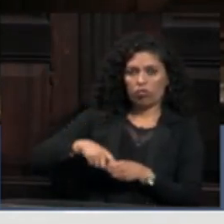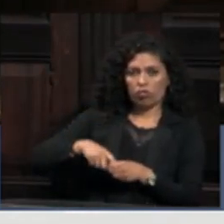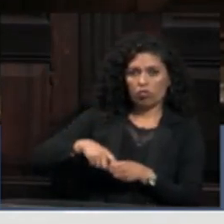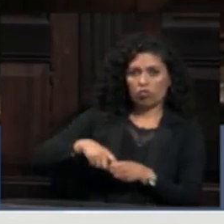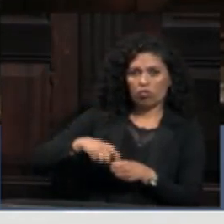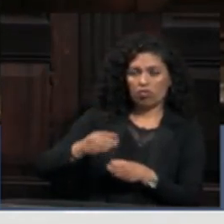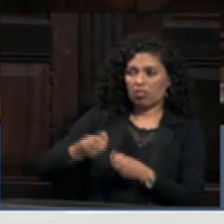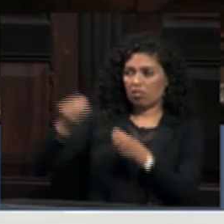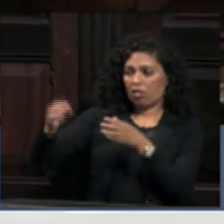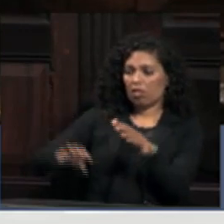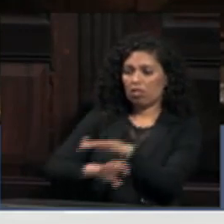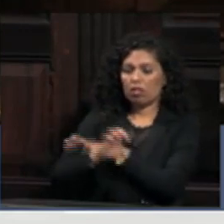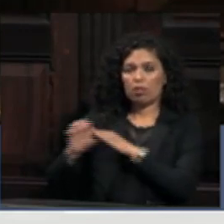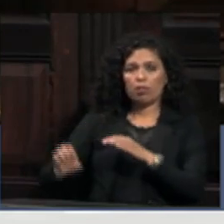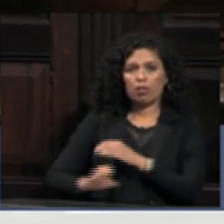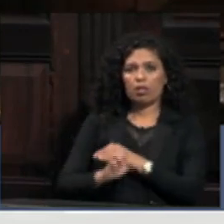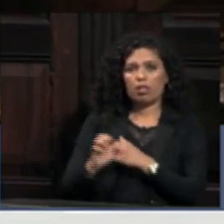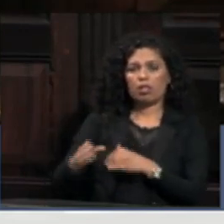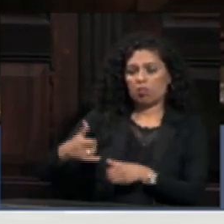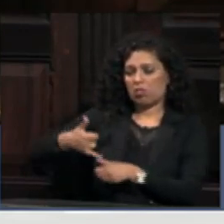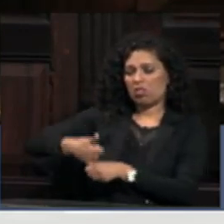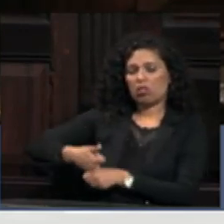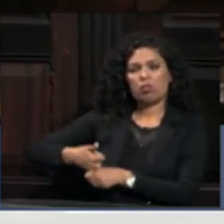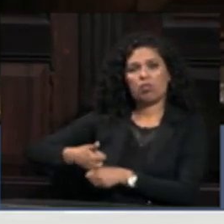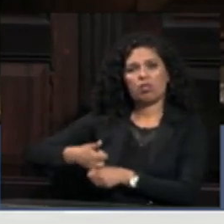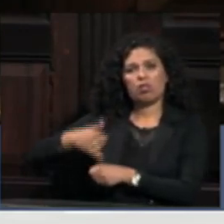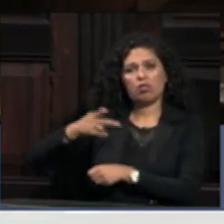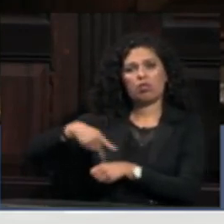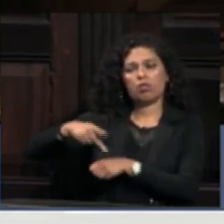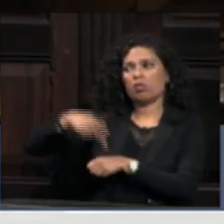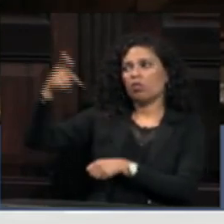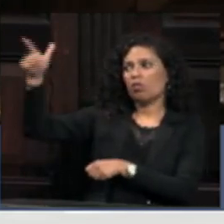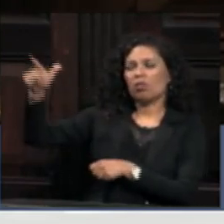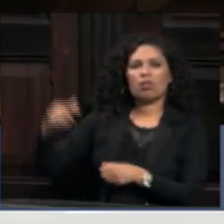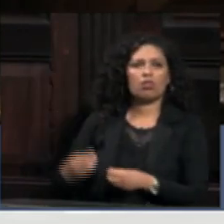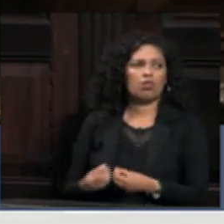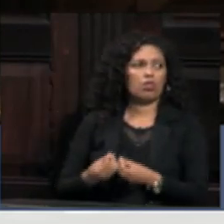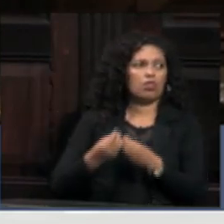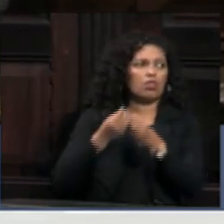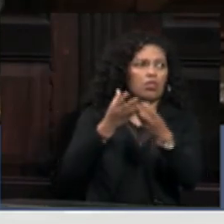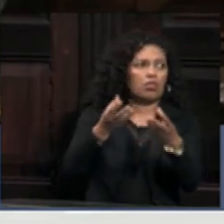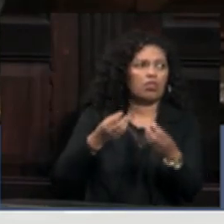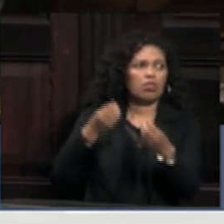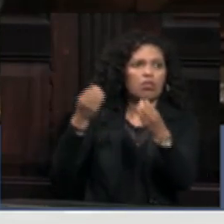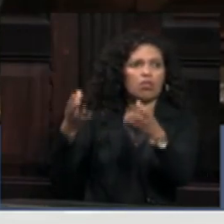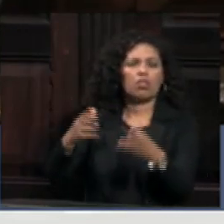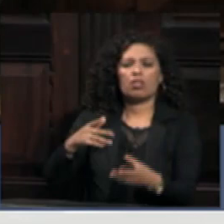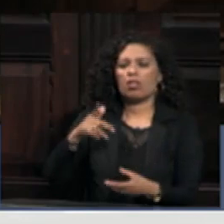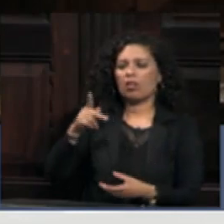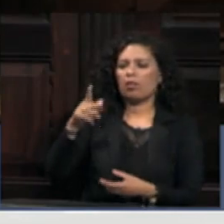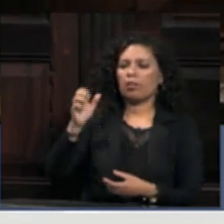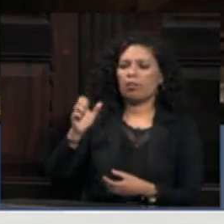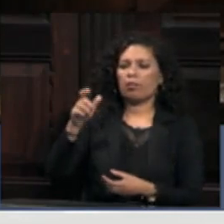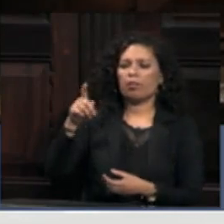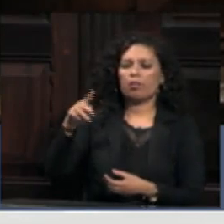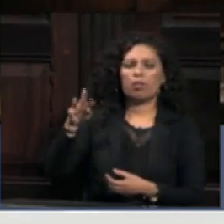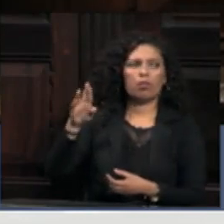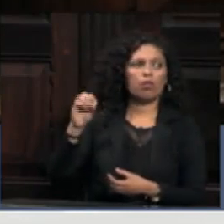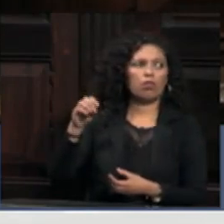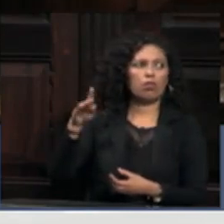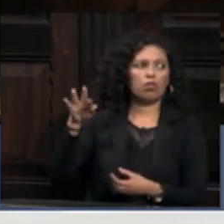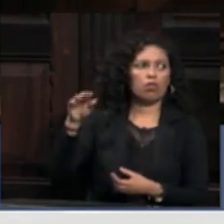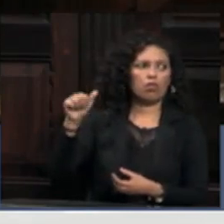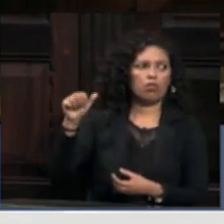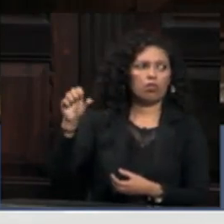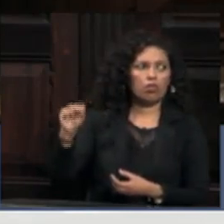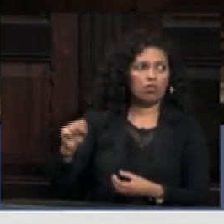dará seguimento aos leilões, que não vai leiloar o sistema Eletrobras, que não vai vender a Casa da